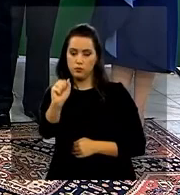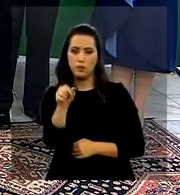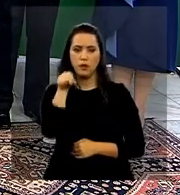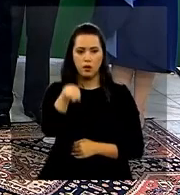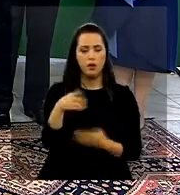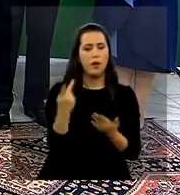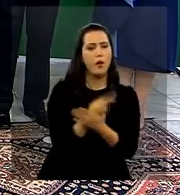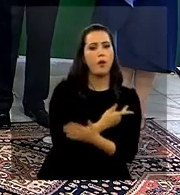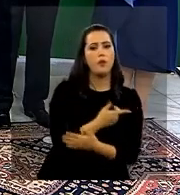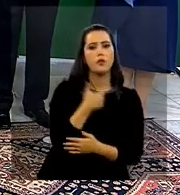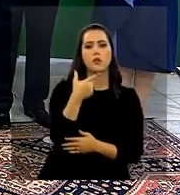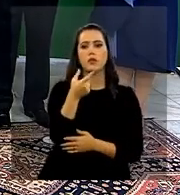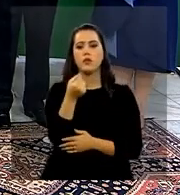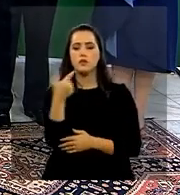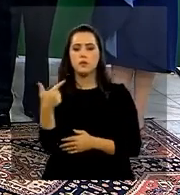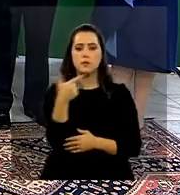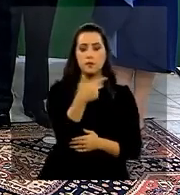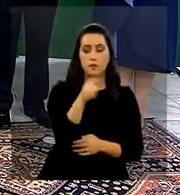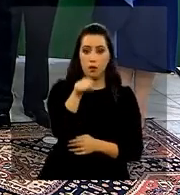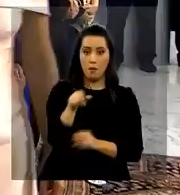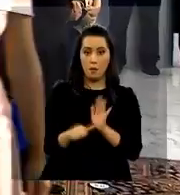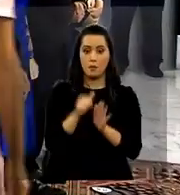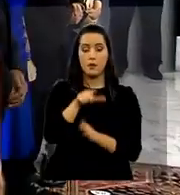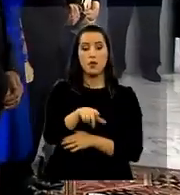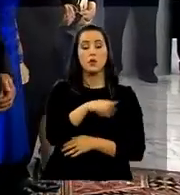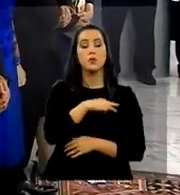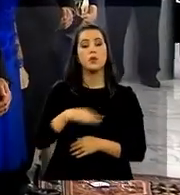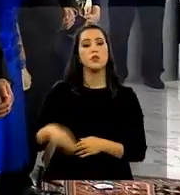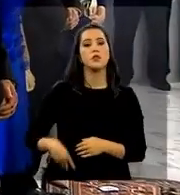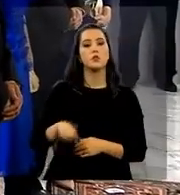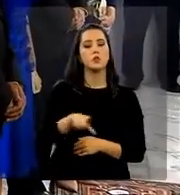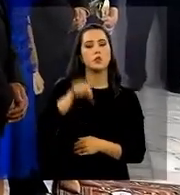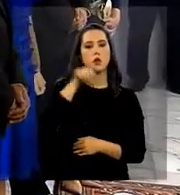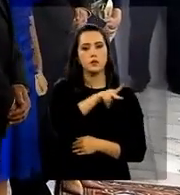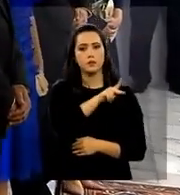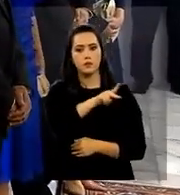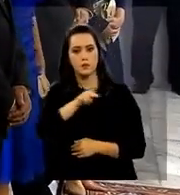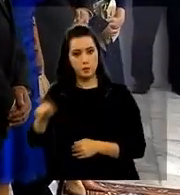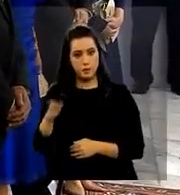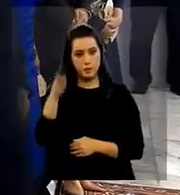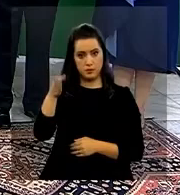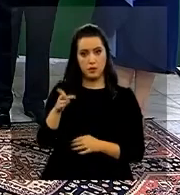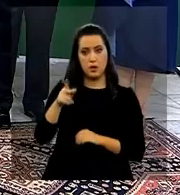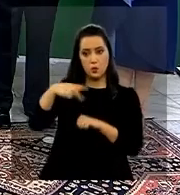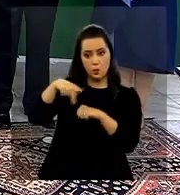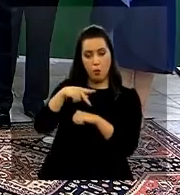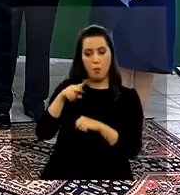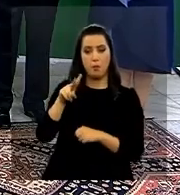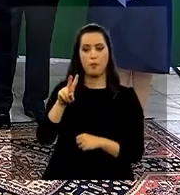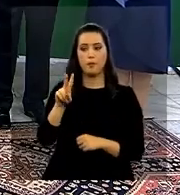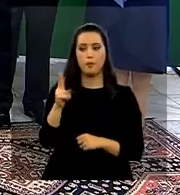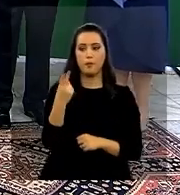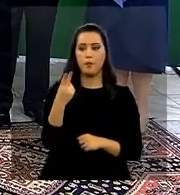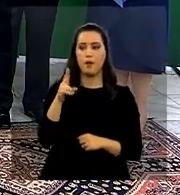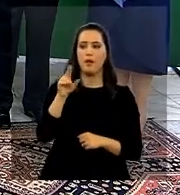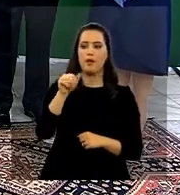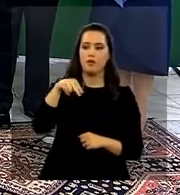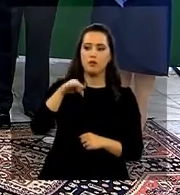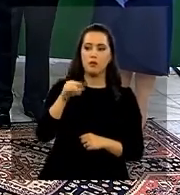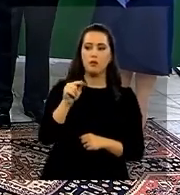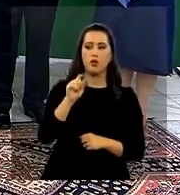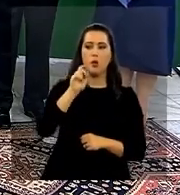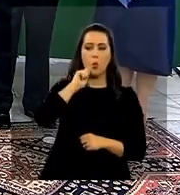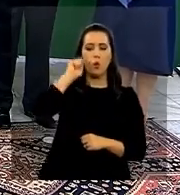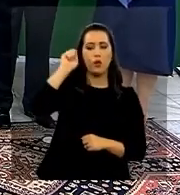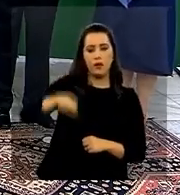2022. Como ele é primeiro-ministro, ele é indicado pelo presidente da Hungria e a indicação tem de